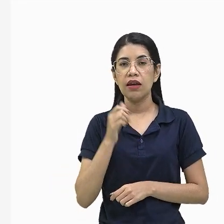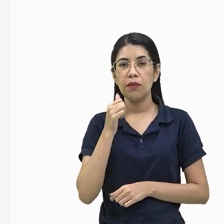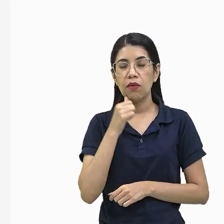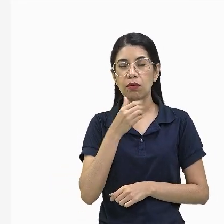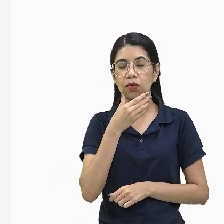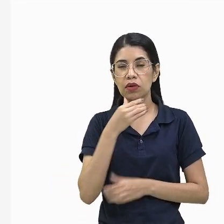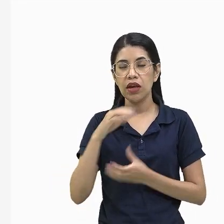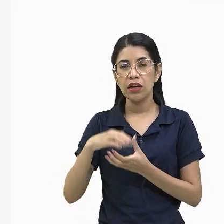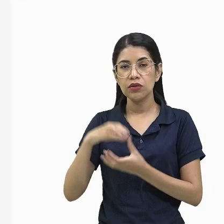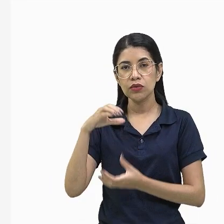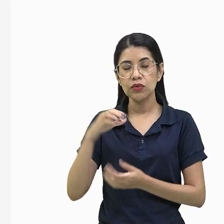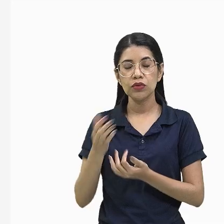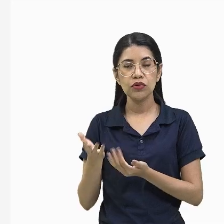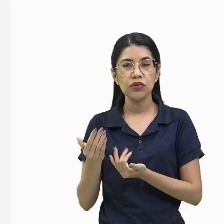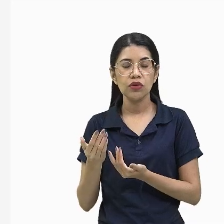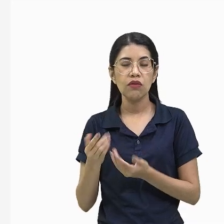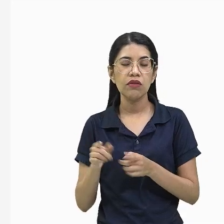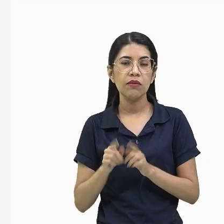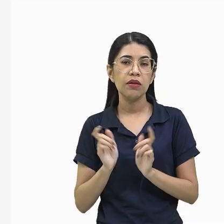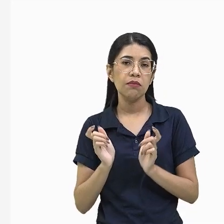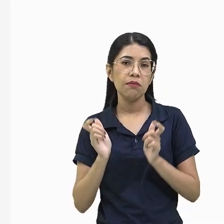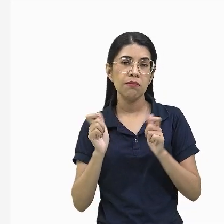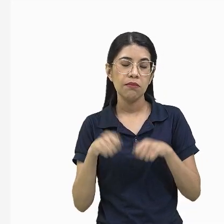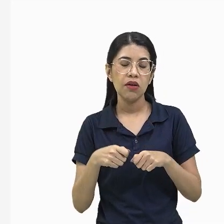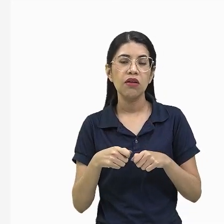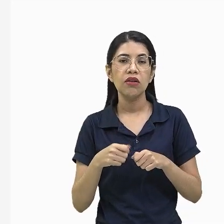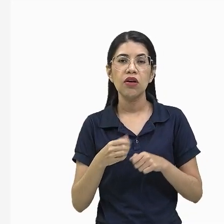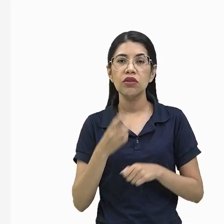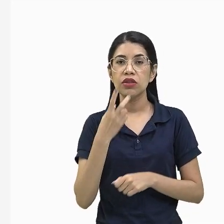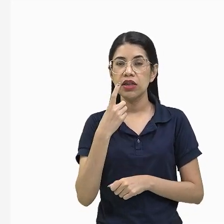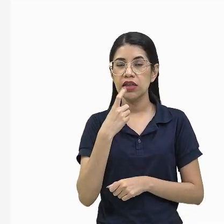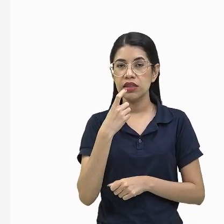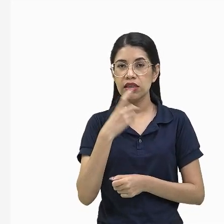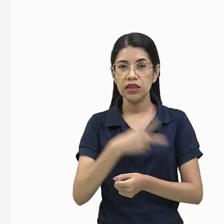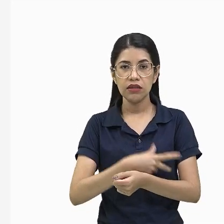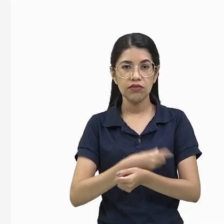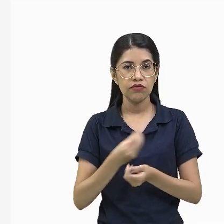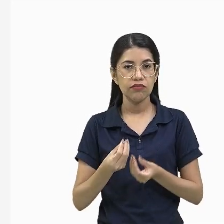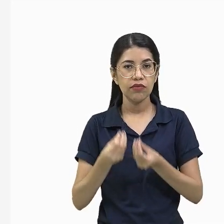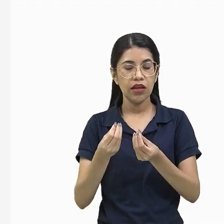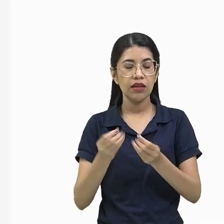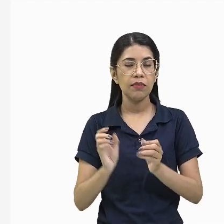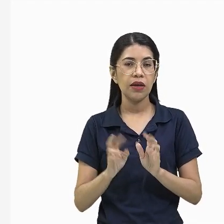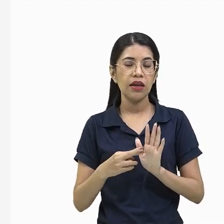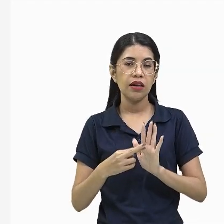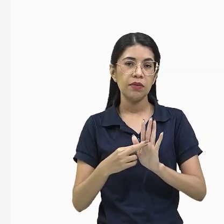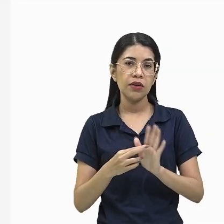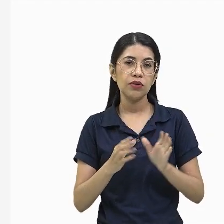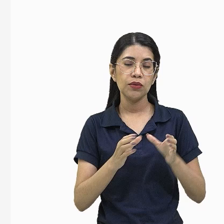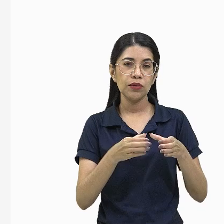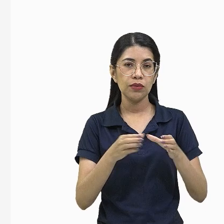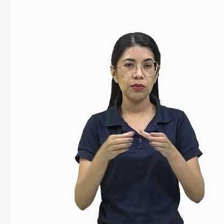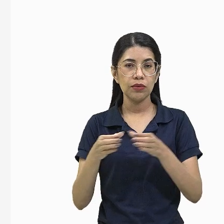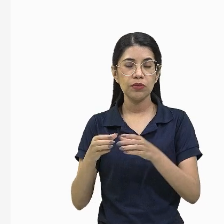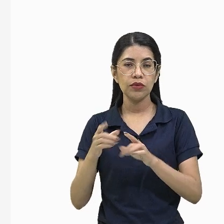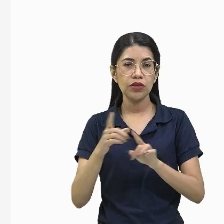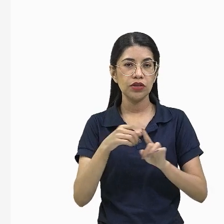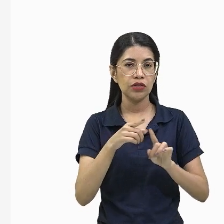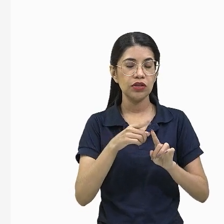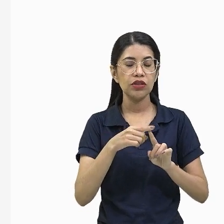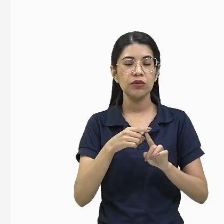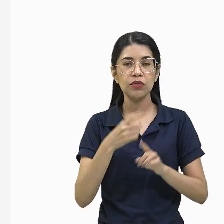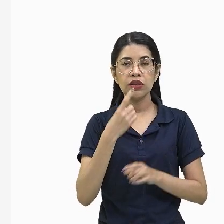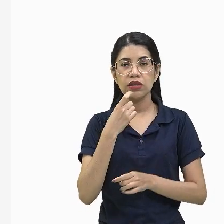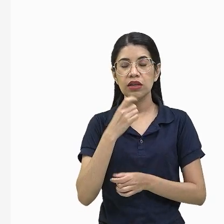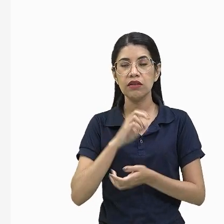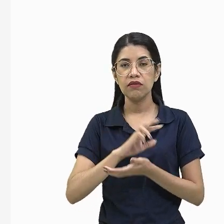jovens, todas elas estão aptas a doar. E percebo que elas representam os grupos sanguíneos diversos. Então, todos eles foram